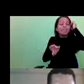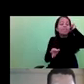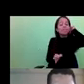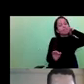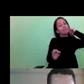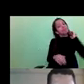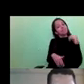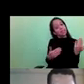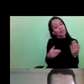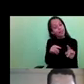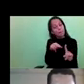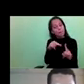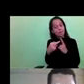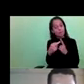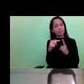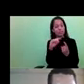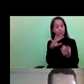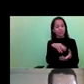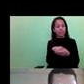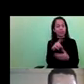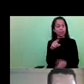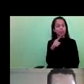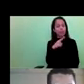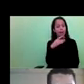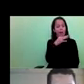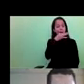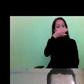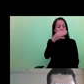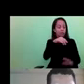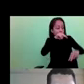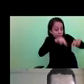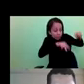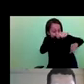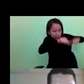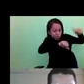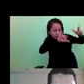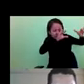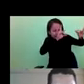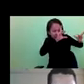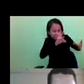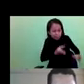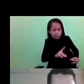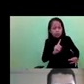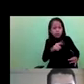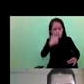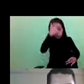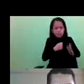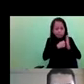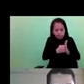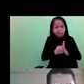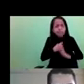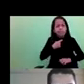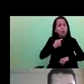realizar um posicionamento crítico de resistência a um